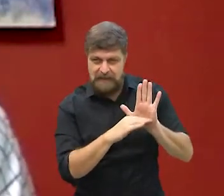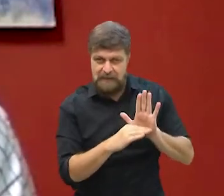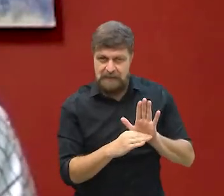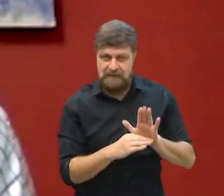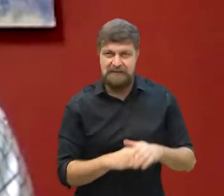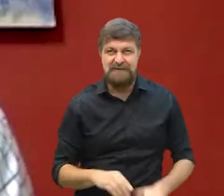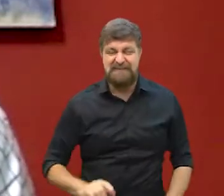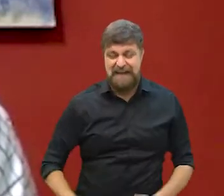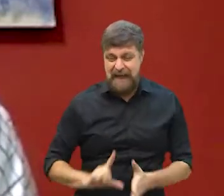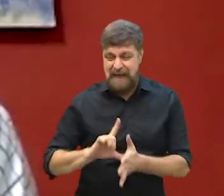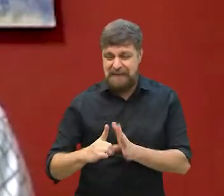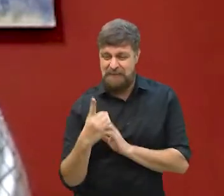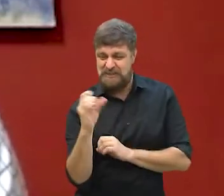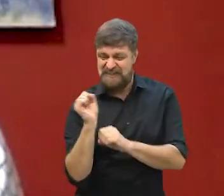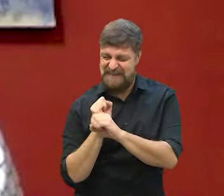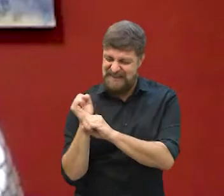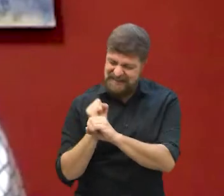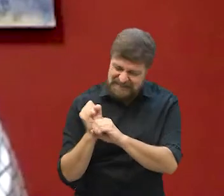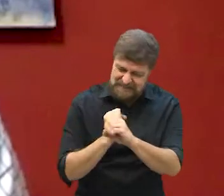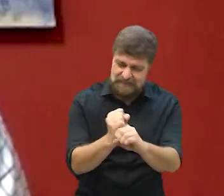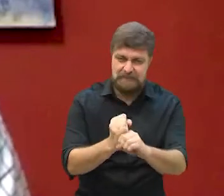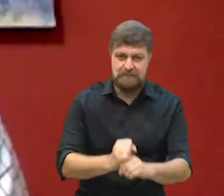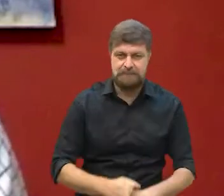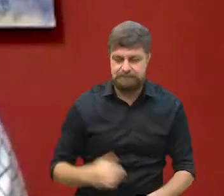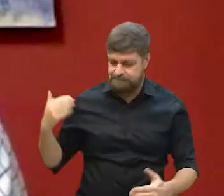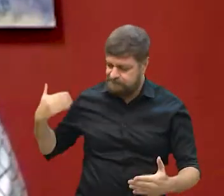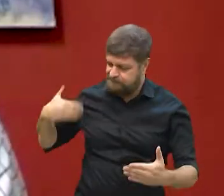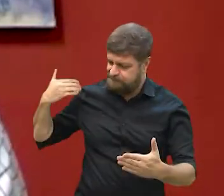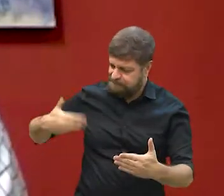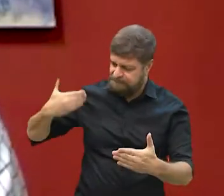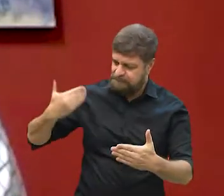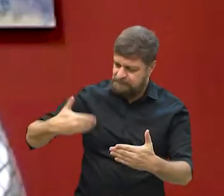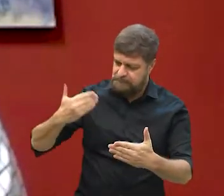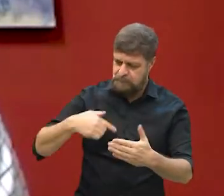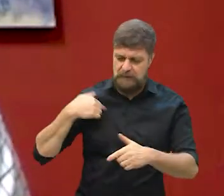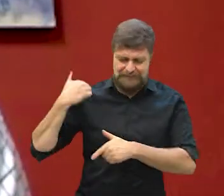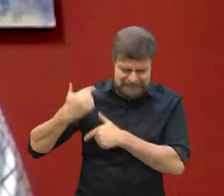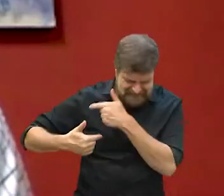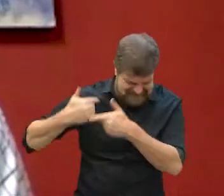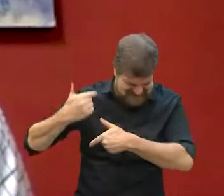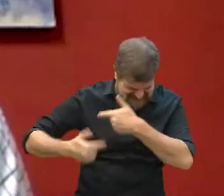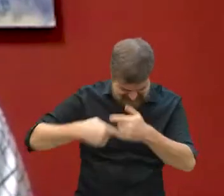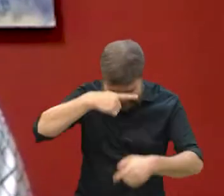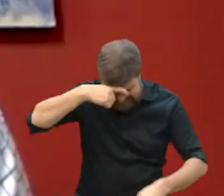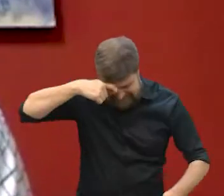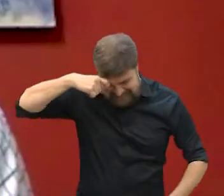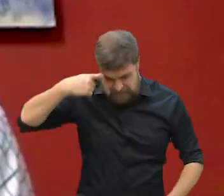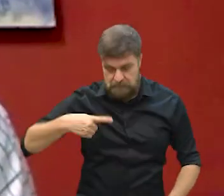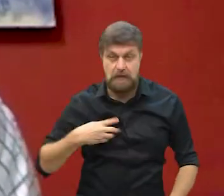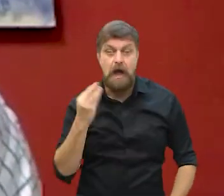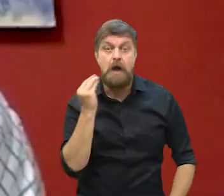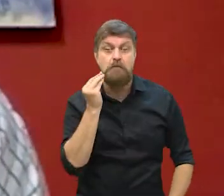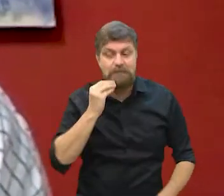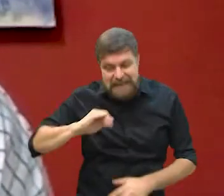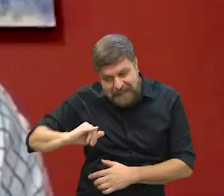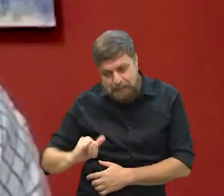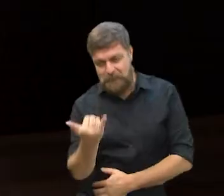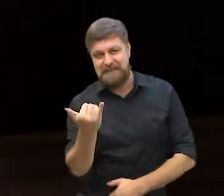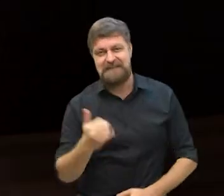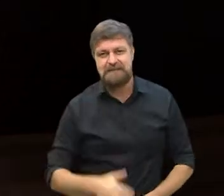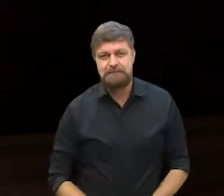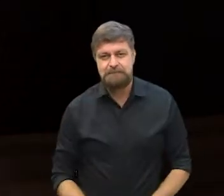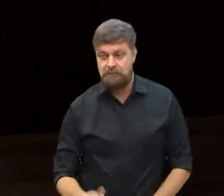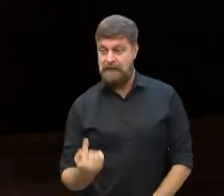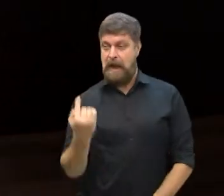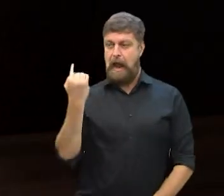uma década e meia depois, né? Até então a gente sempre foi aí muito trabalho, muito suor e aproveitando as oportunidades, né?